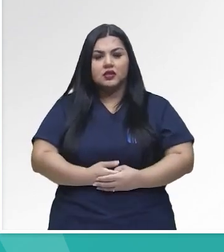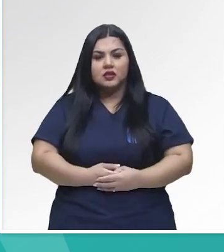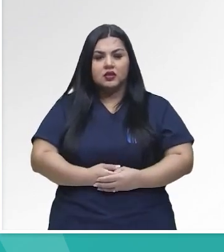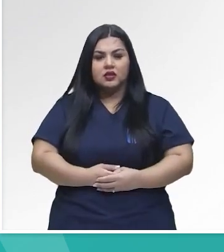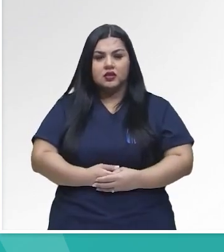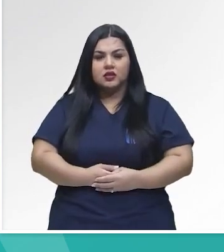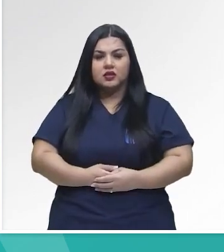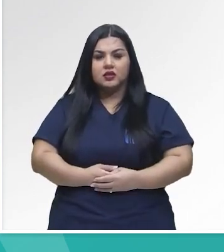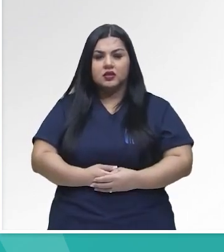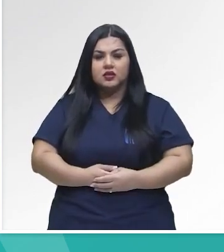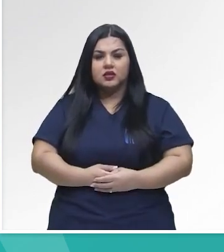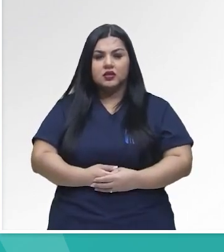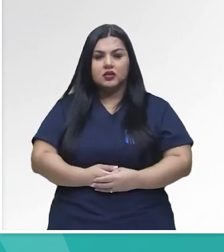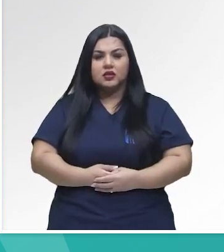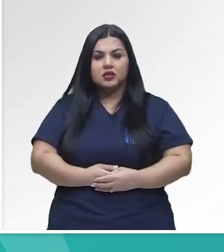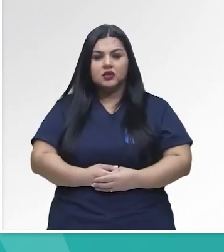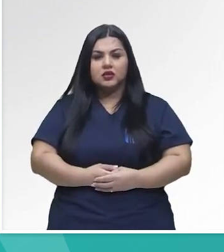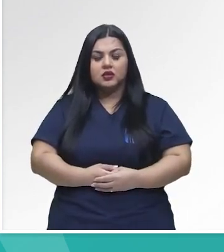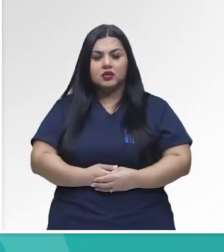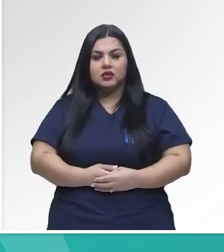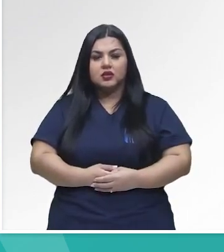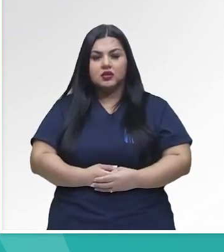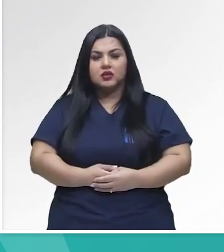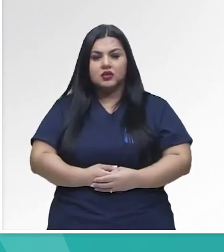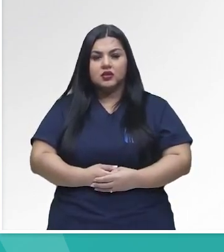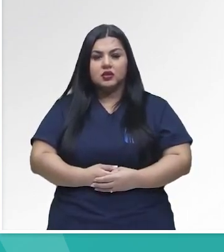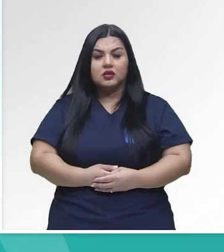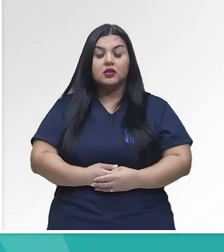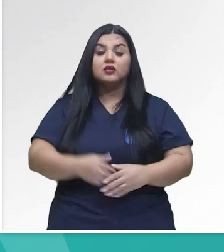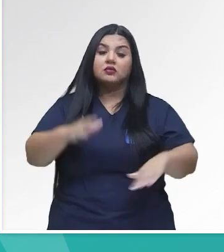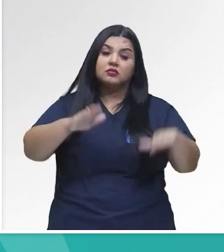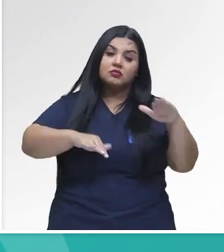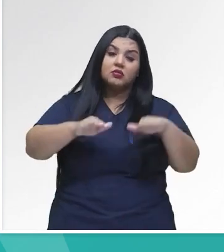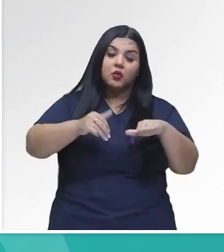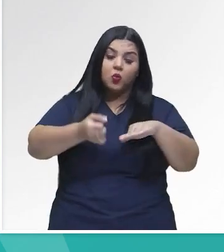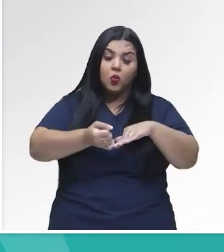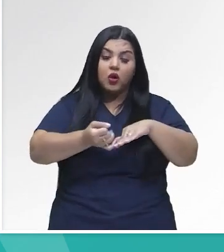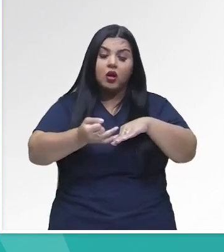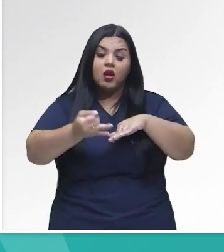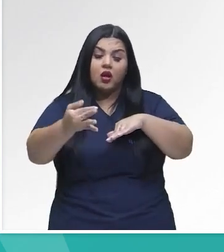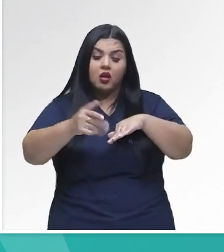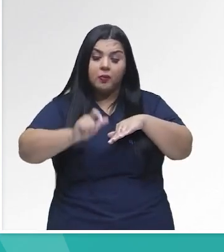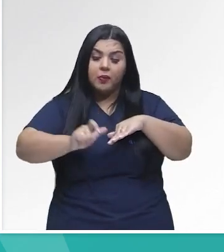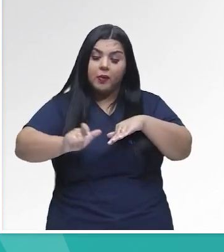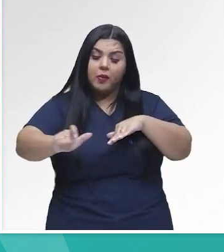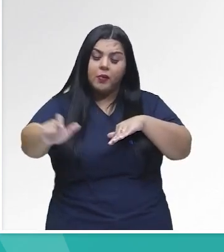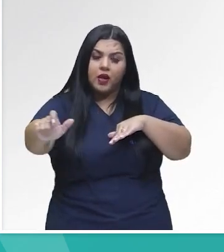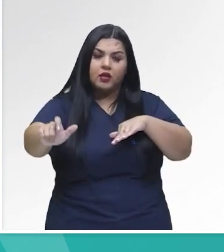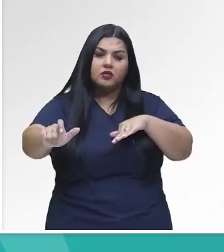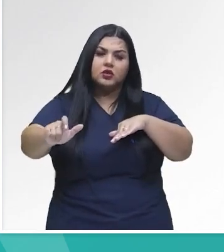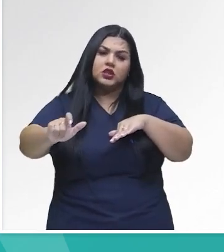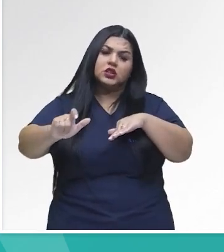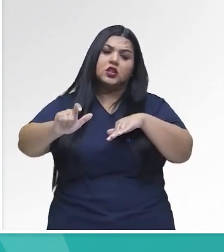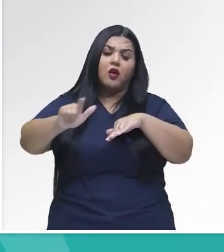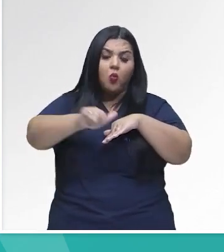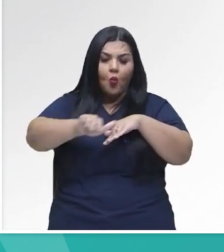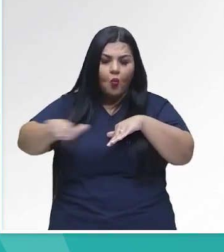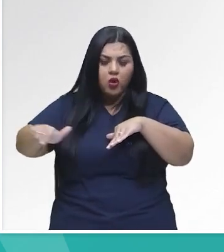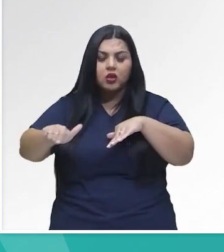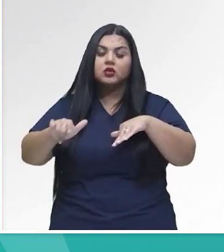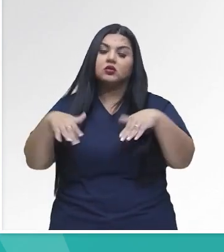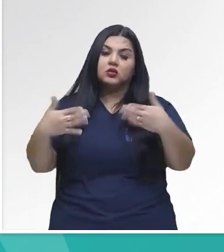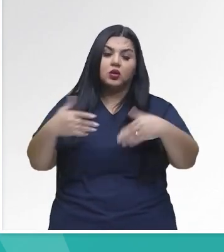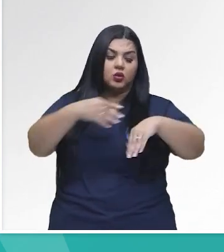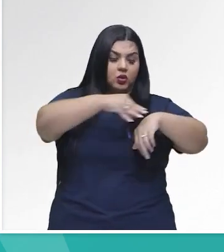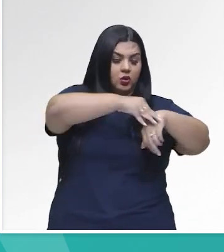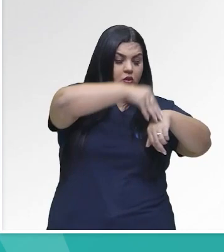E ela se desloca tantas casas quantas estiverem desocupadas. Então, as torres,